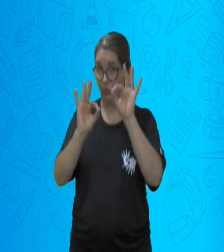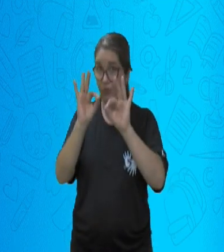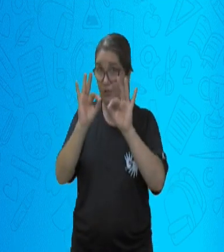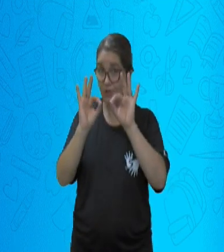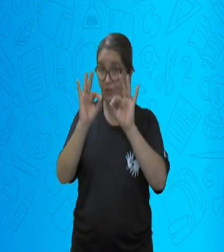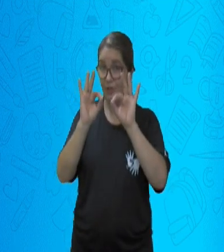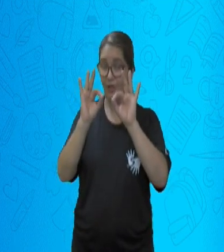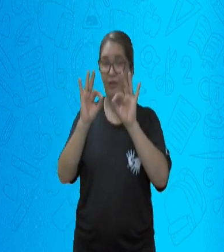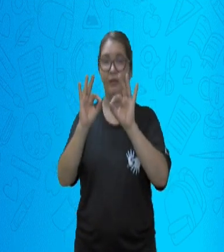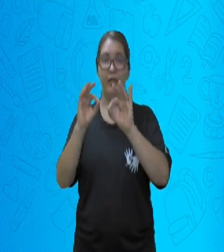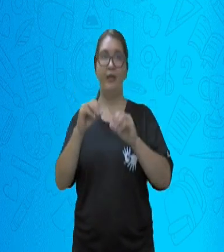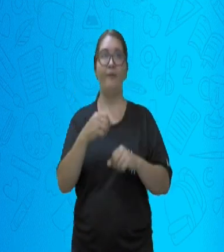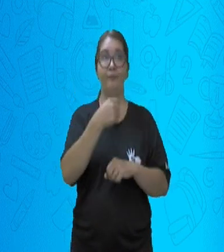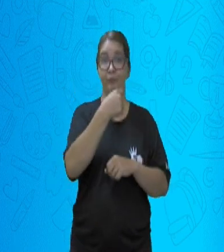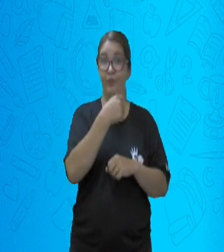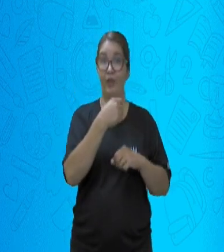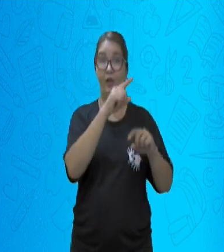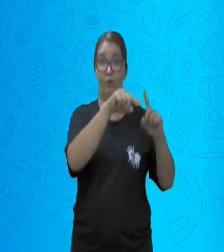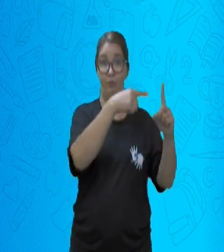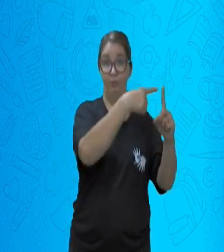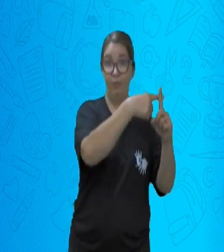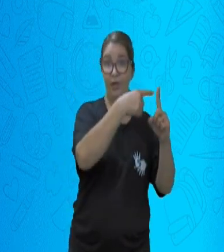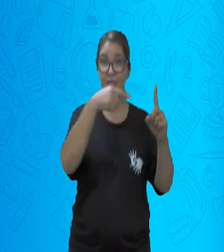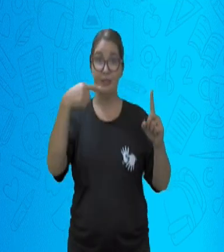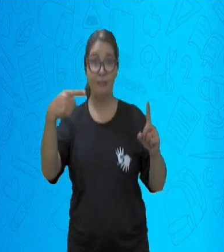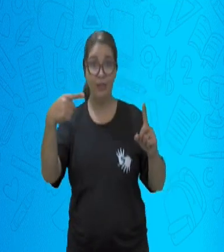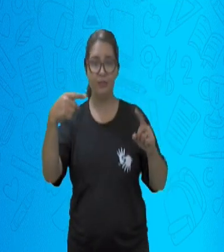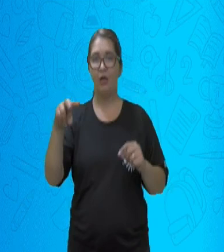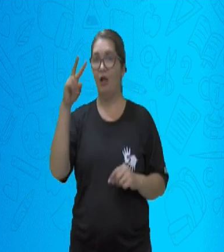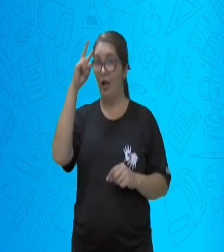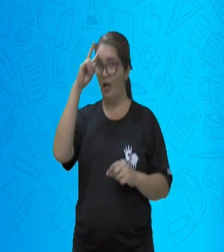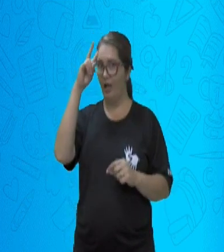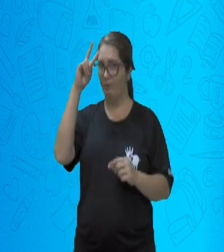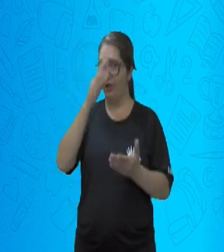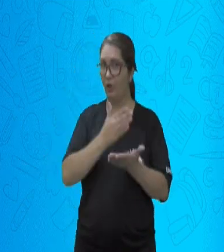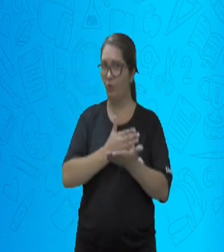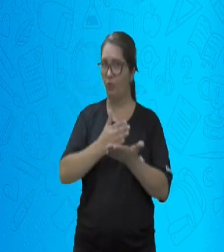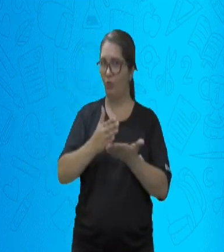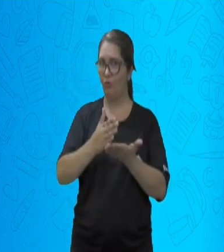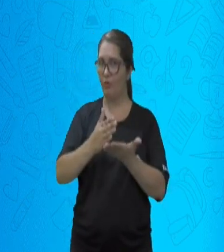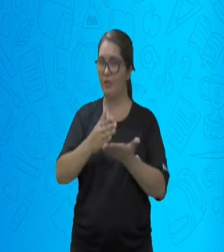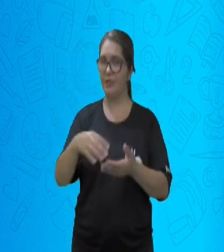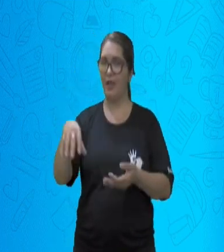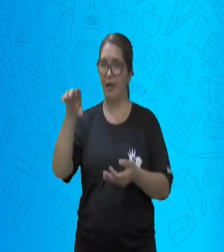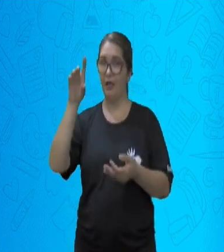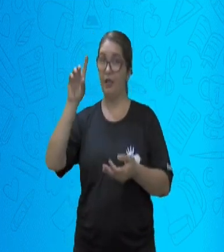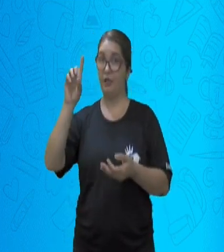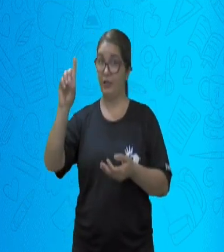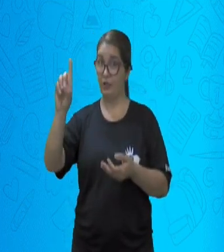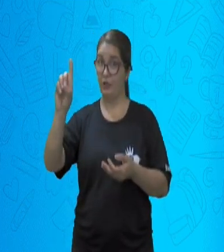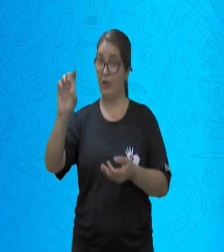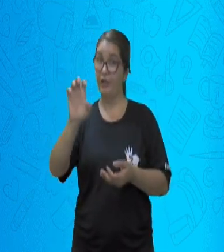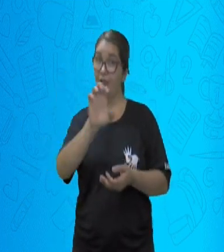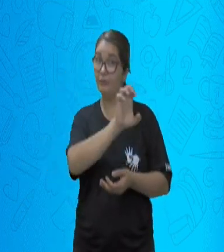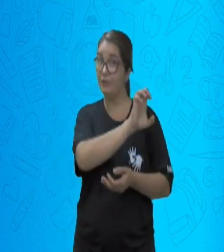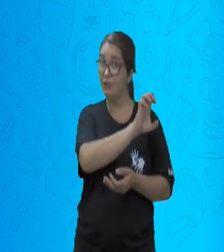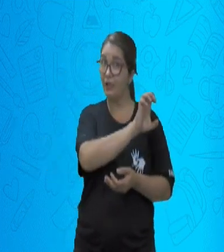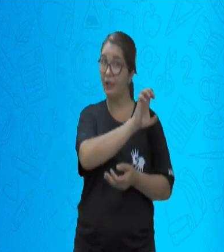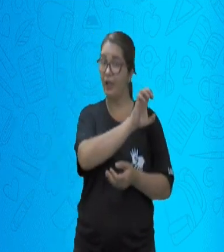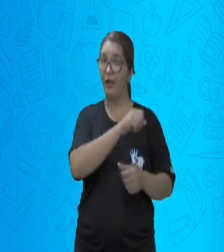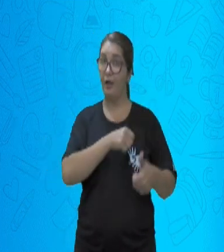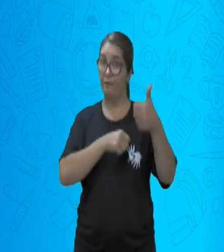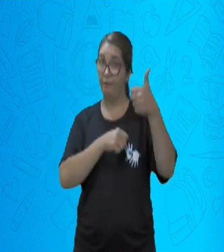33. Lembra que a gente vai começar lá, da direita para a esquerda, primeira unidade, depois dezena. Então,